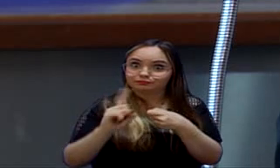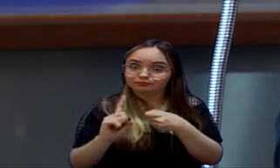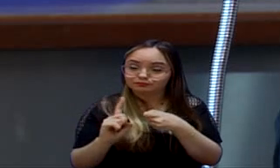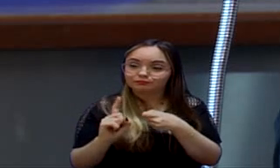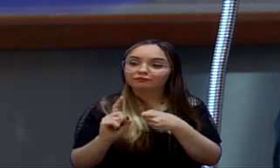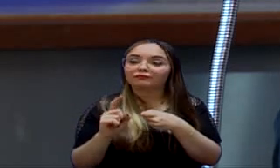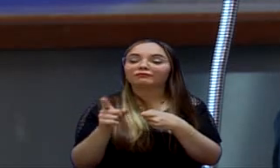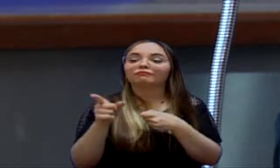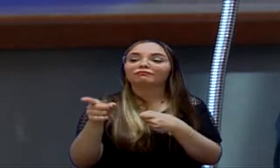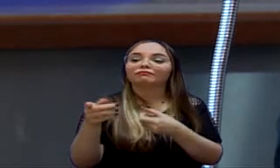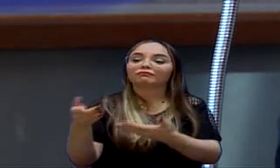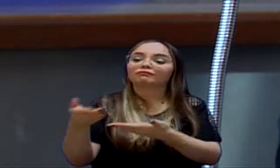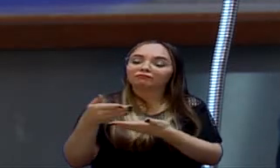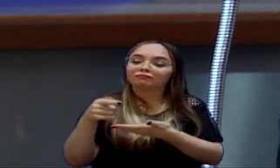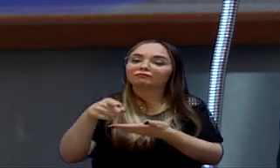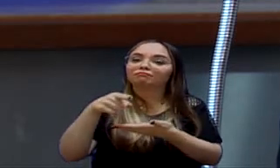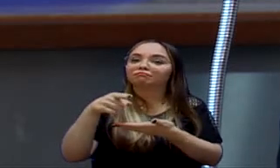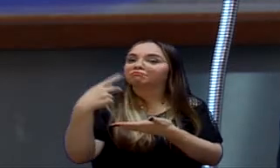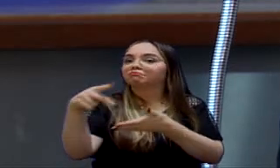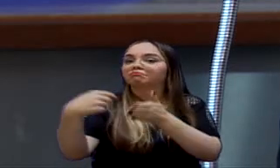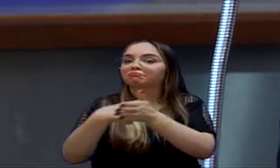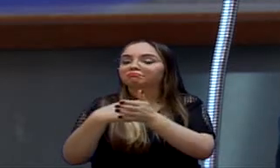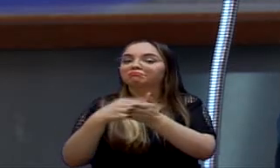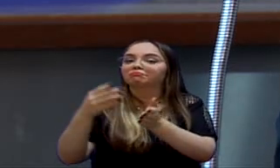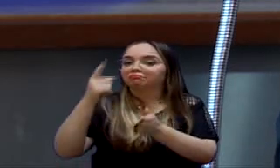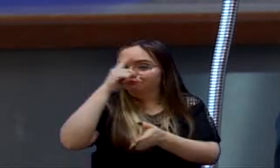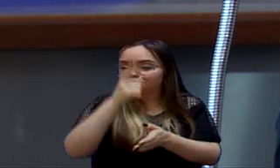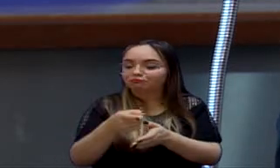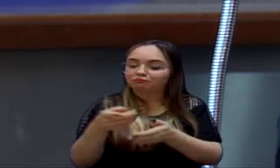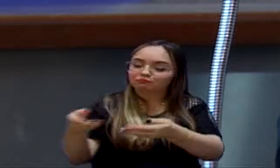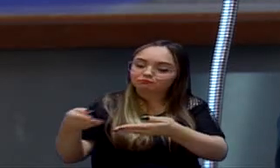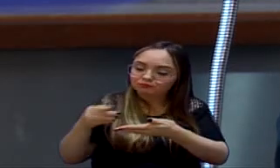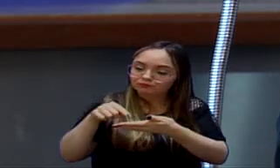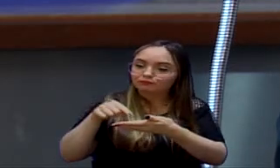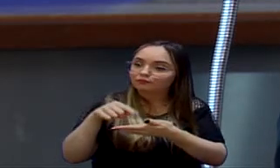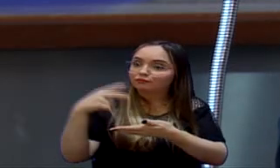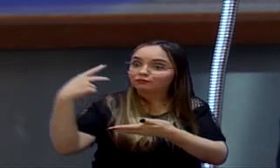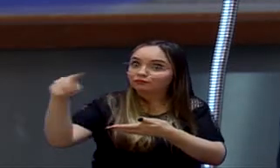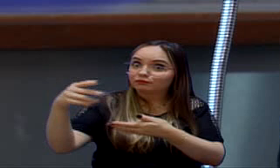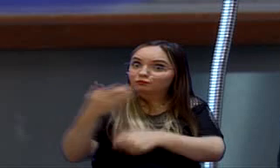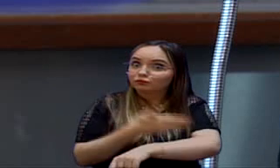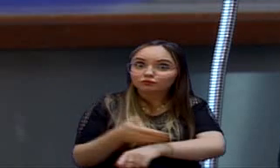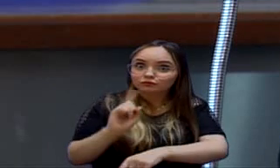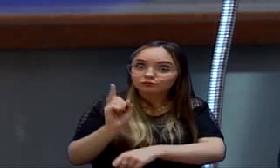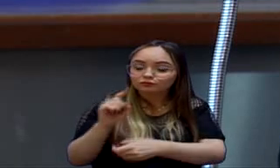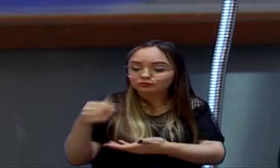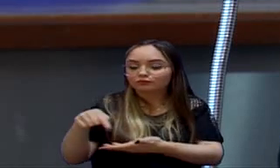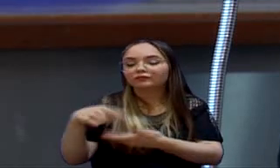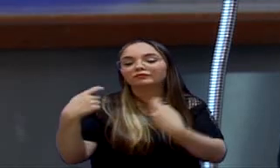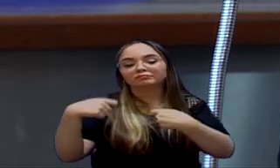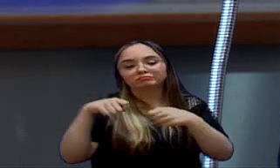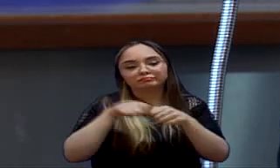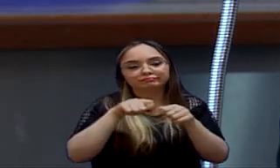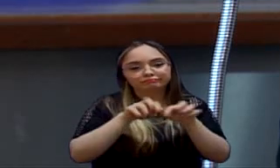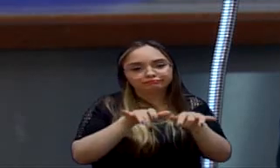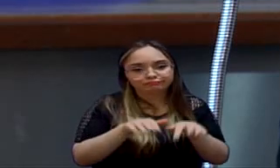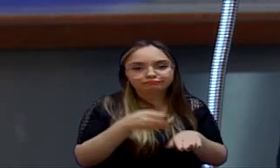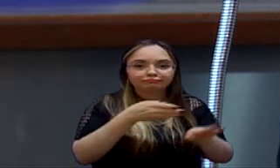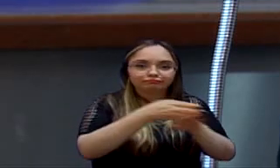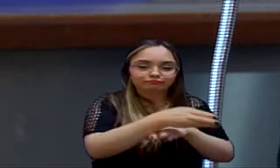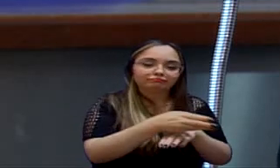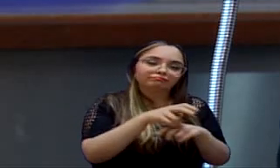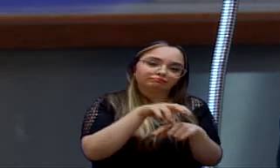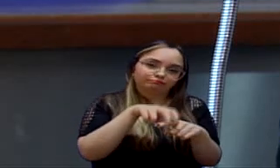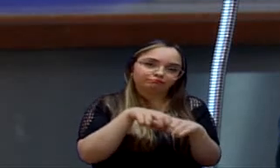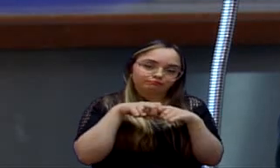avalia o que eu não credenciado tá pedindo porque o meu credenciado já tá na rotina de ser absorvido pelo laboratório não tem sequer o cadastro dele no sistema exatamente